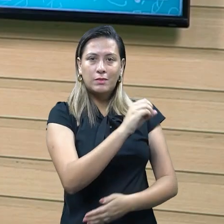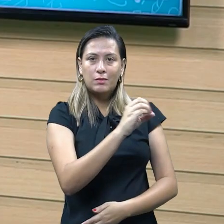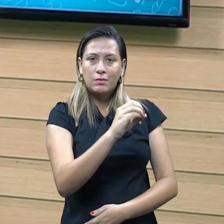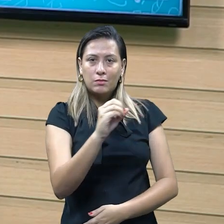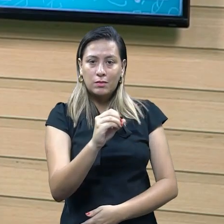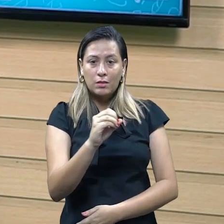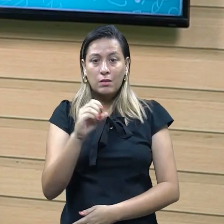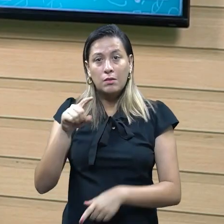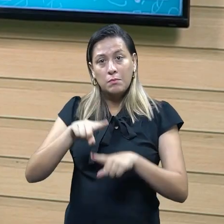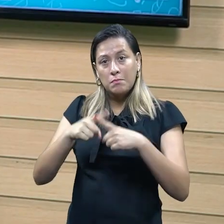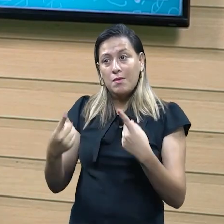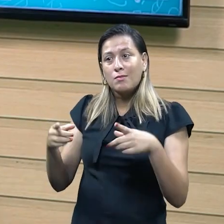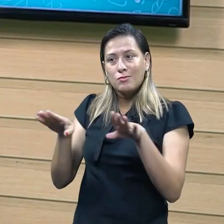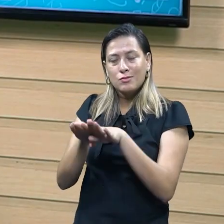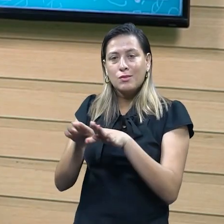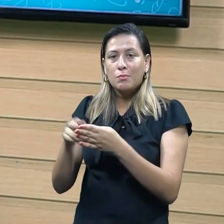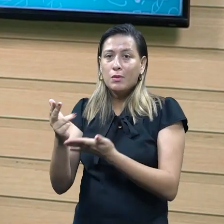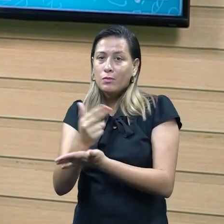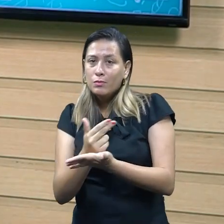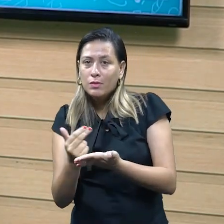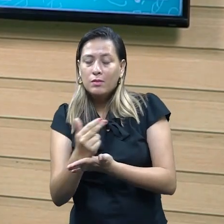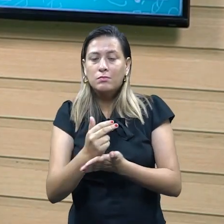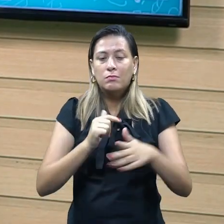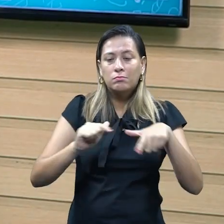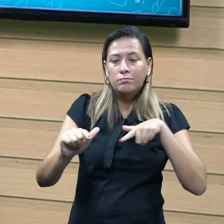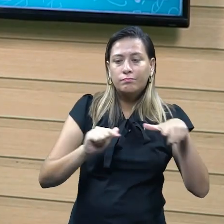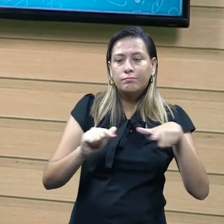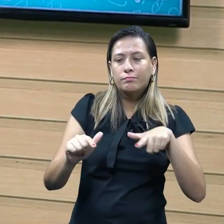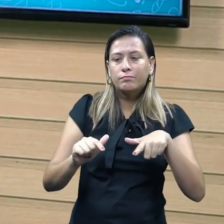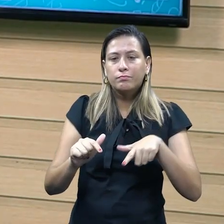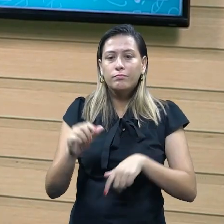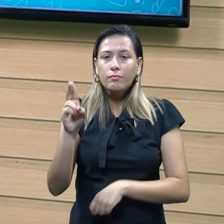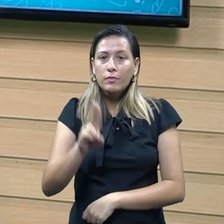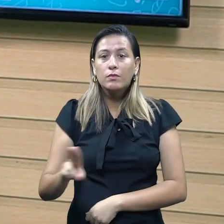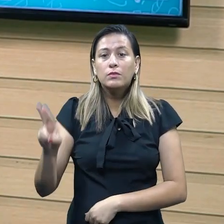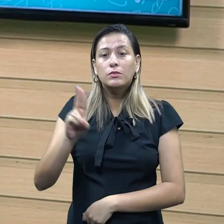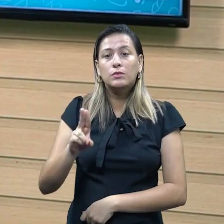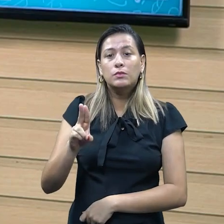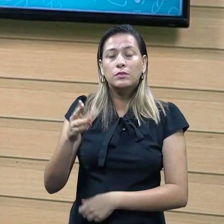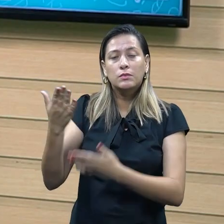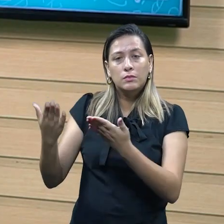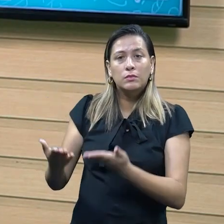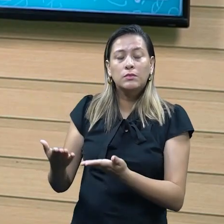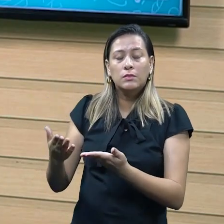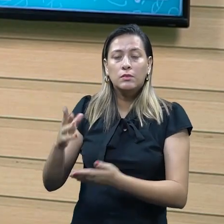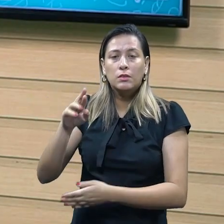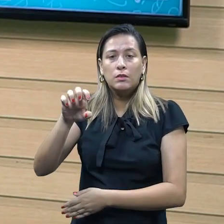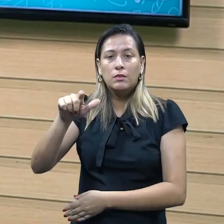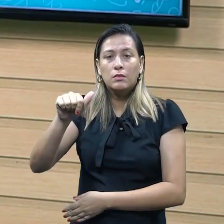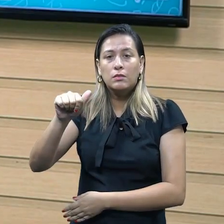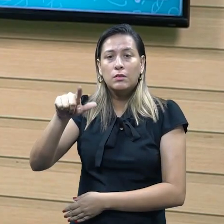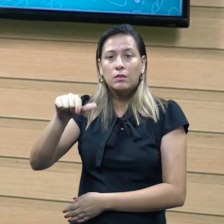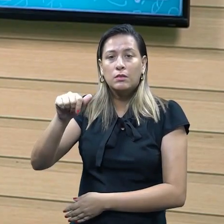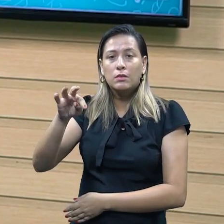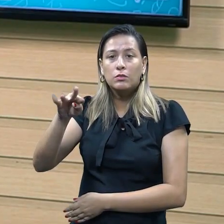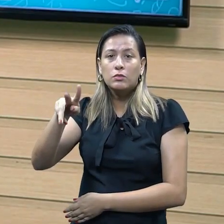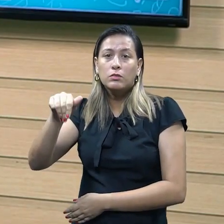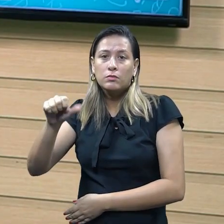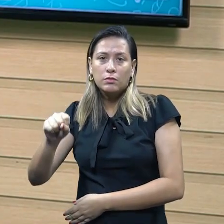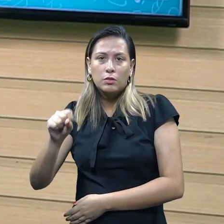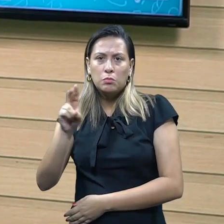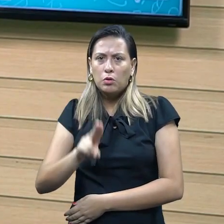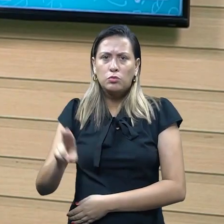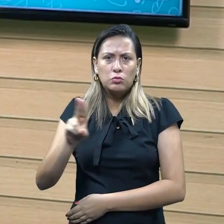mas nós podemos também fazer os nossos desenhos, nossos trabalhos com as coordenadas relativas, em que eu posso utilizar qualquer